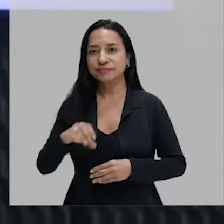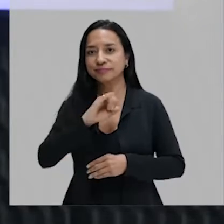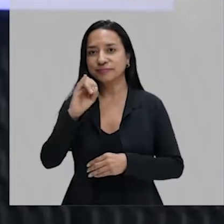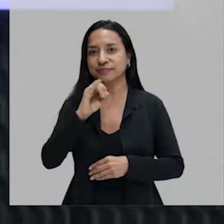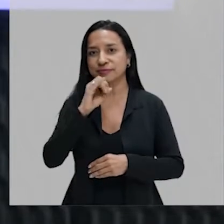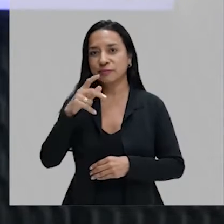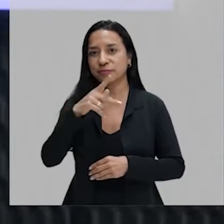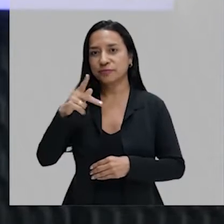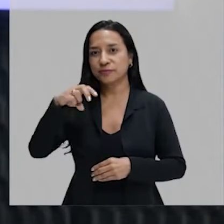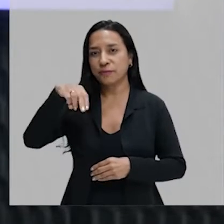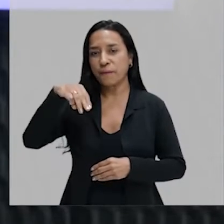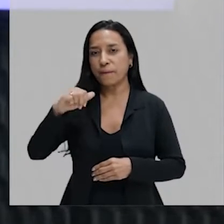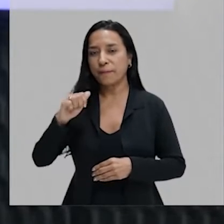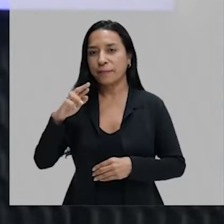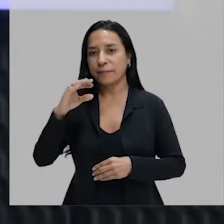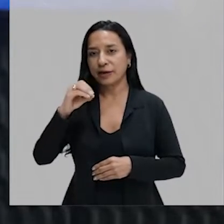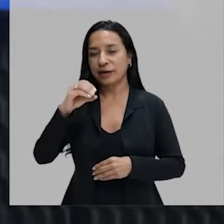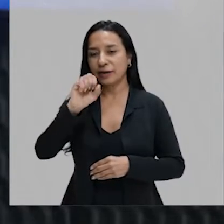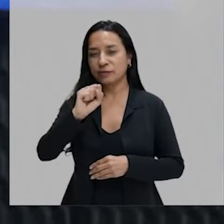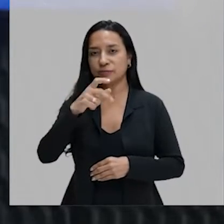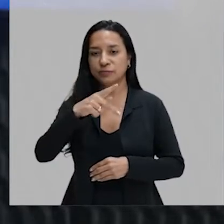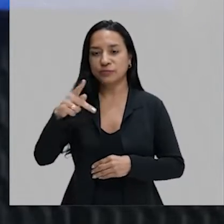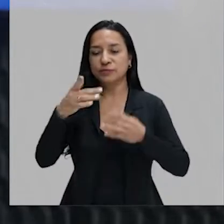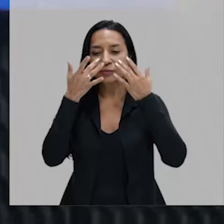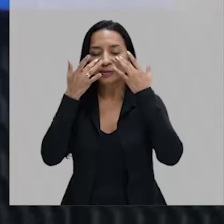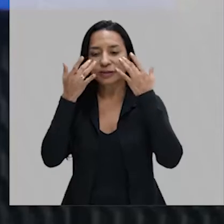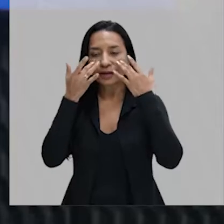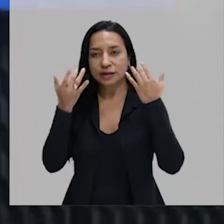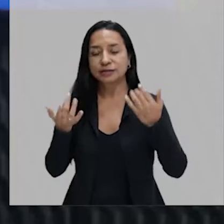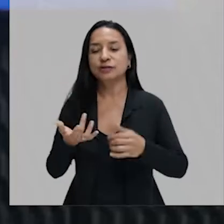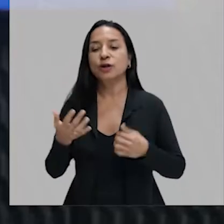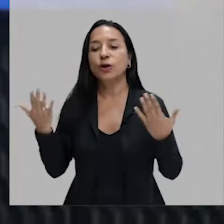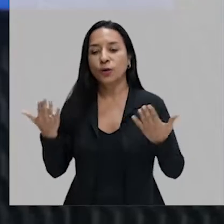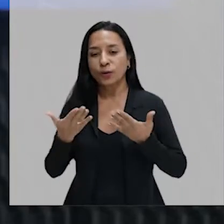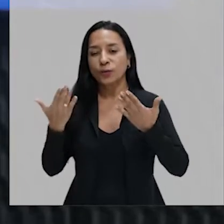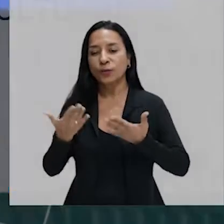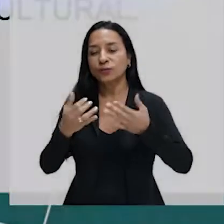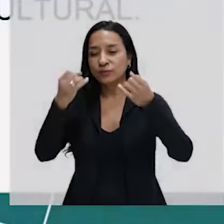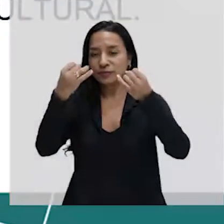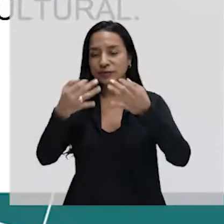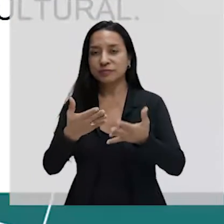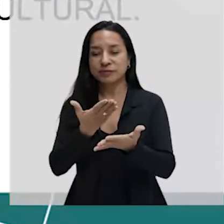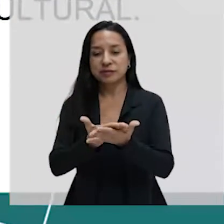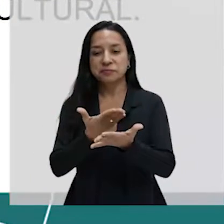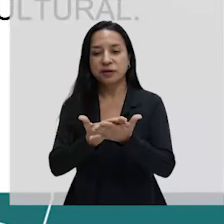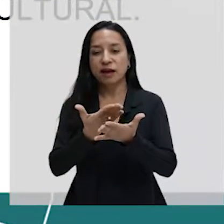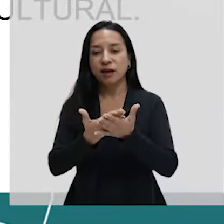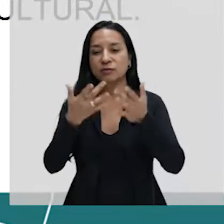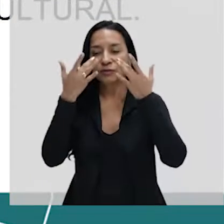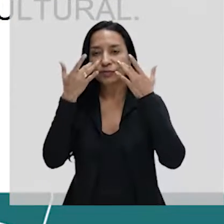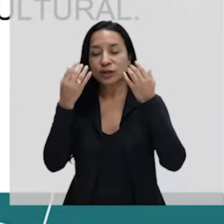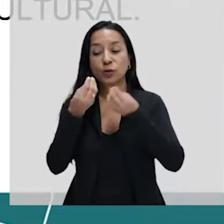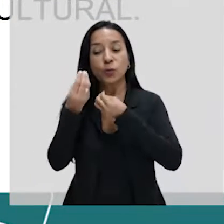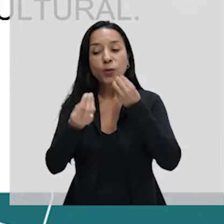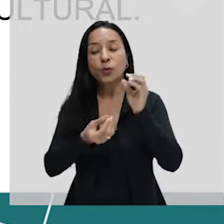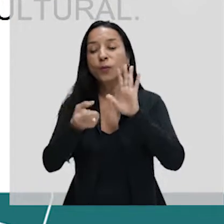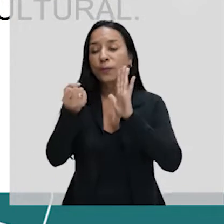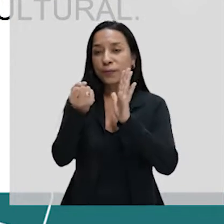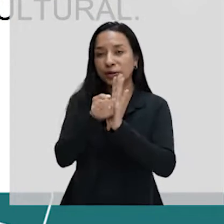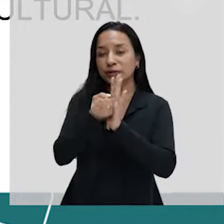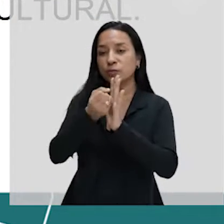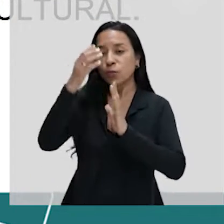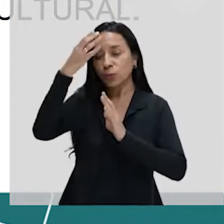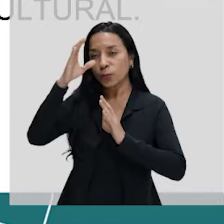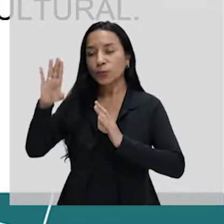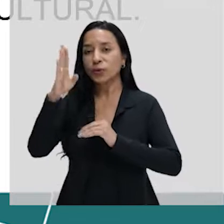Olá, gente. Professor Marcos Dominici aqui, professor de arte, e hoje a gente vai falar do teatro como patrimônio cultural brasileiro. Para a gente entender